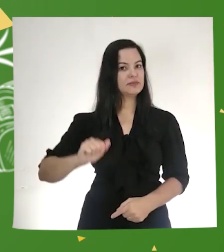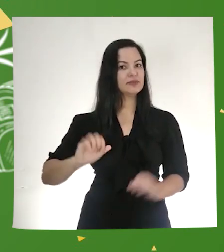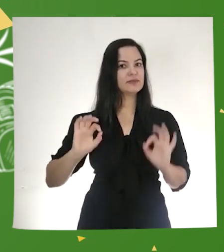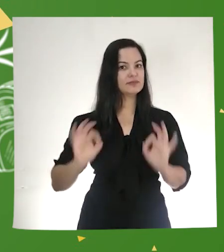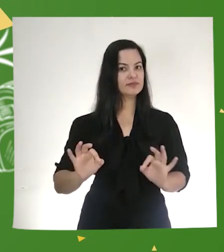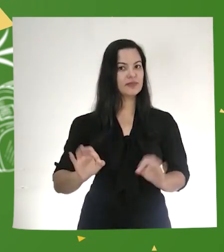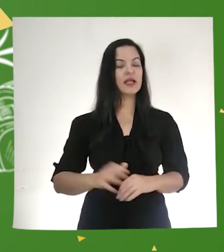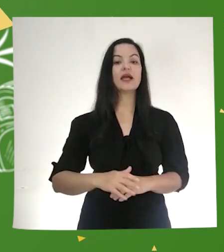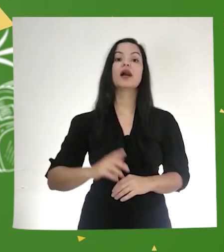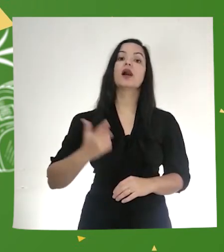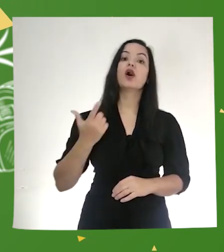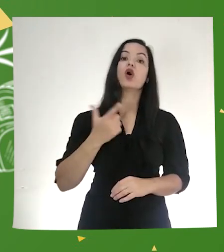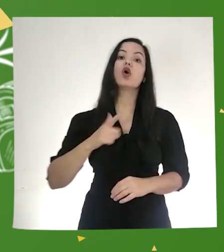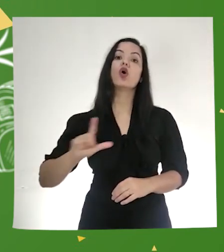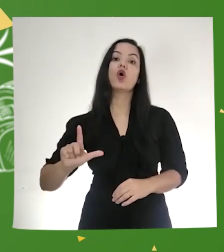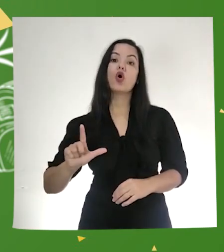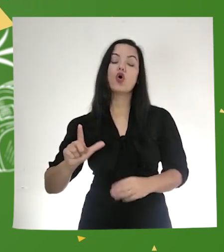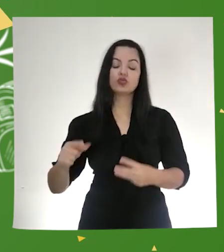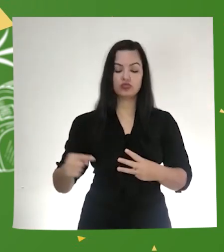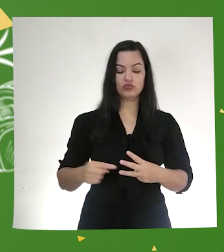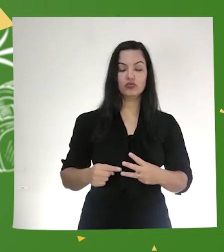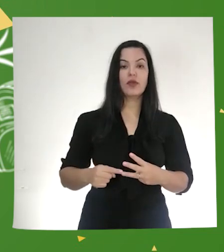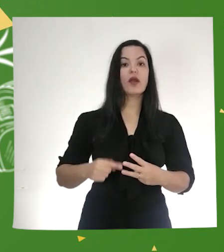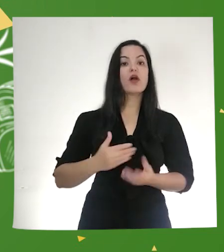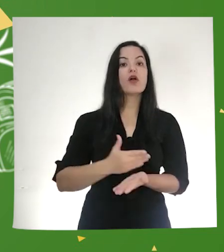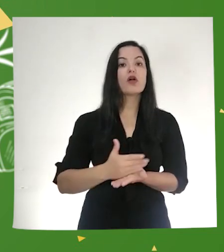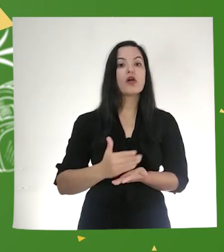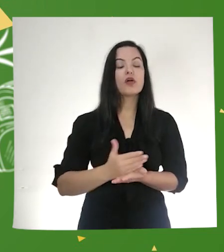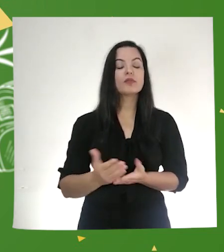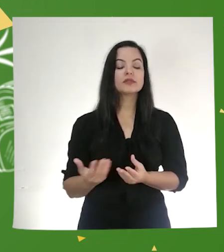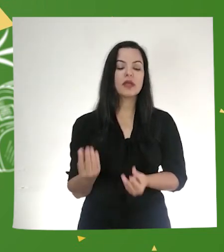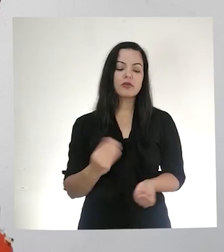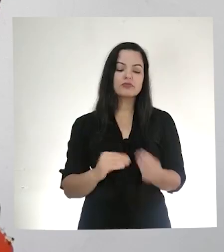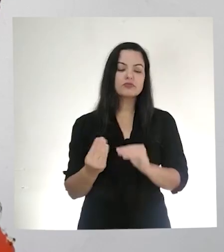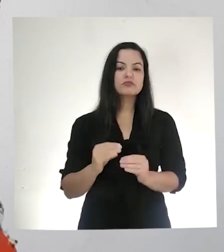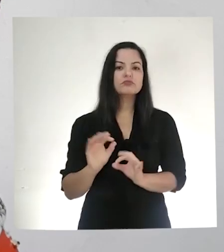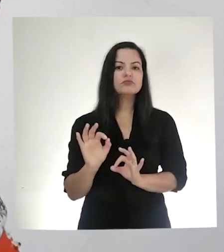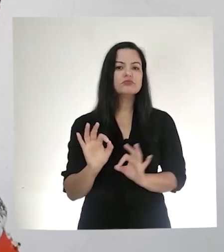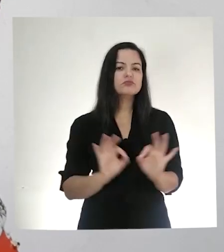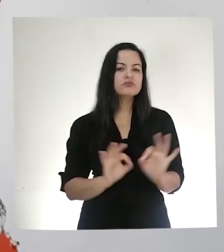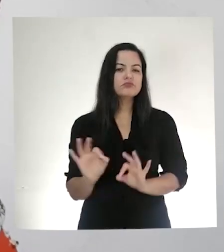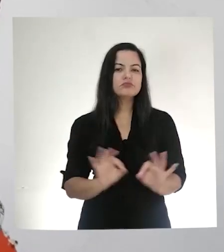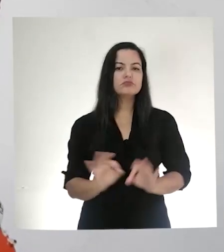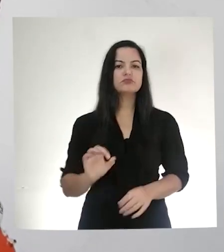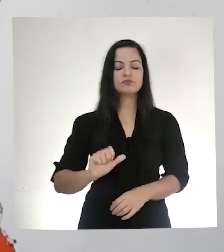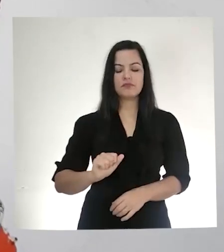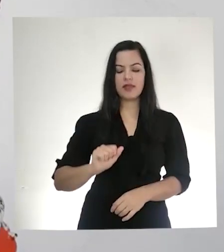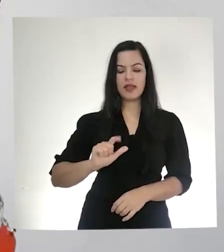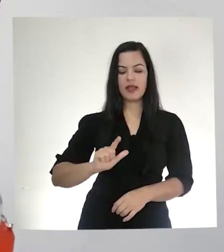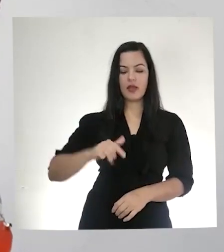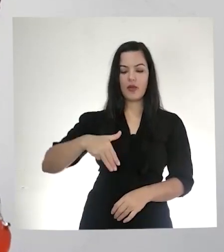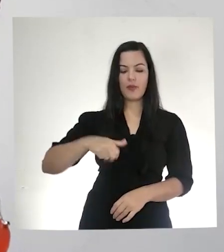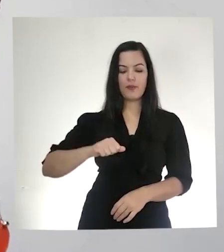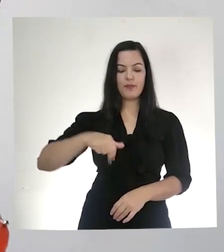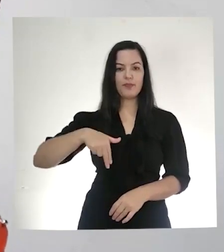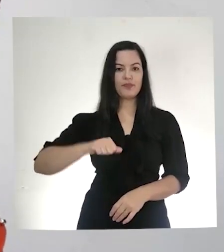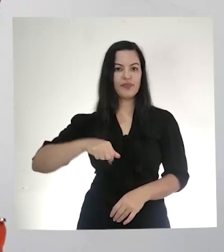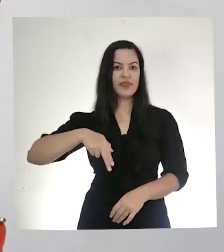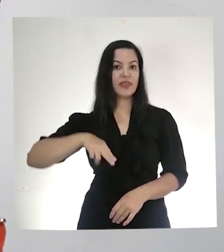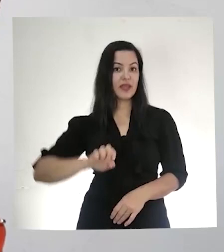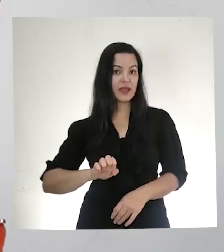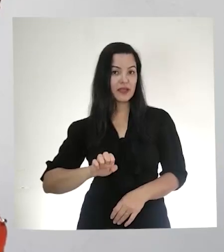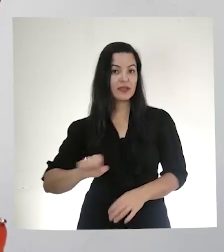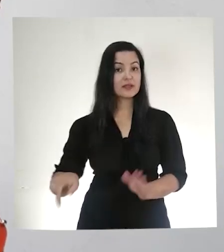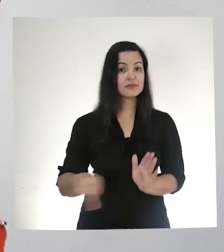é começarmos a montagem do nosso almanaque de brincadeiras. Então, você vai primeiro pegar no